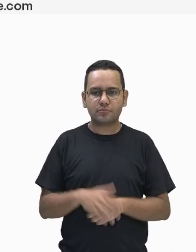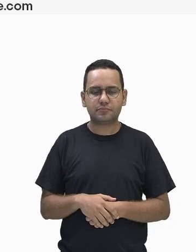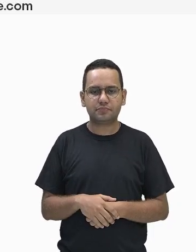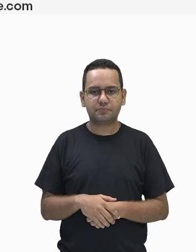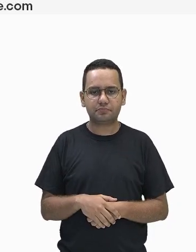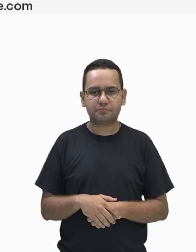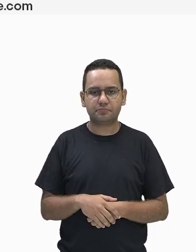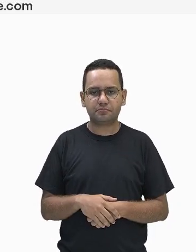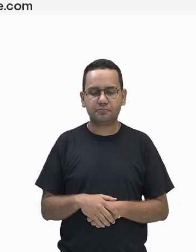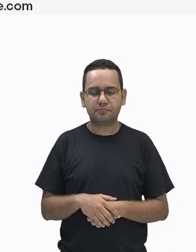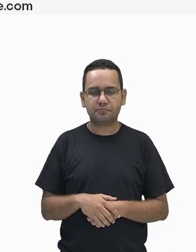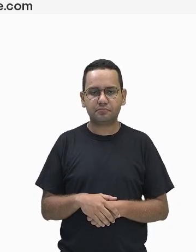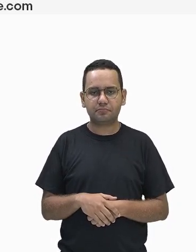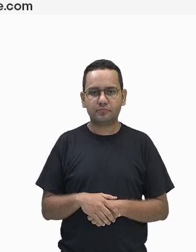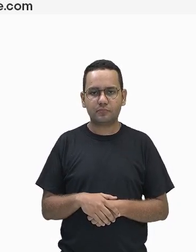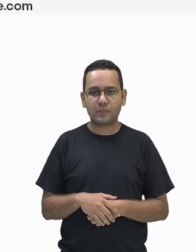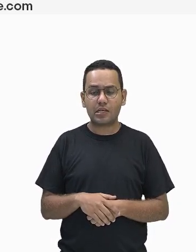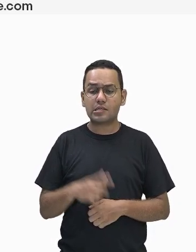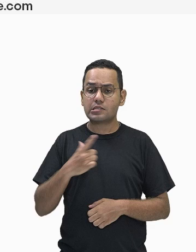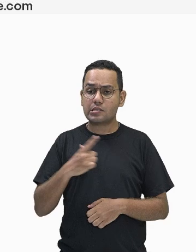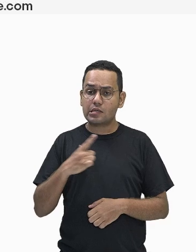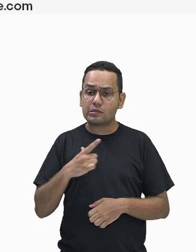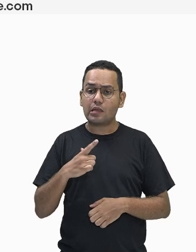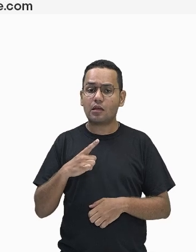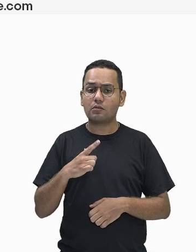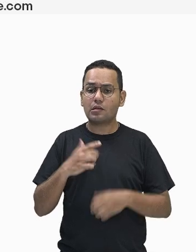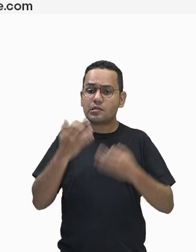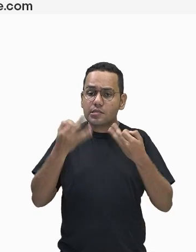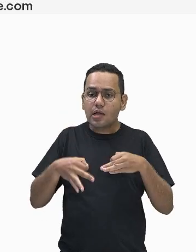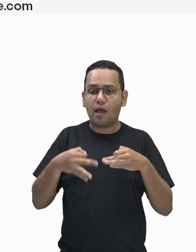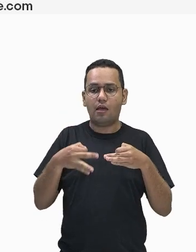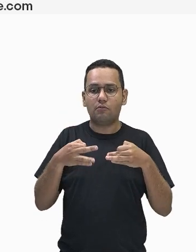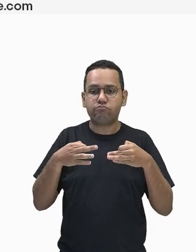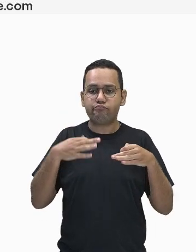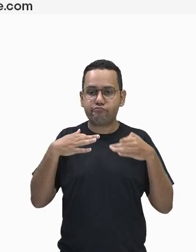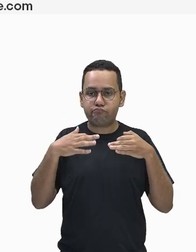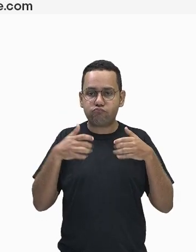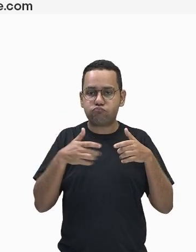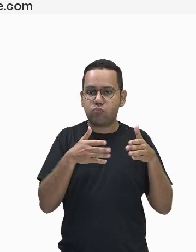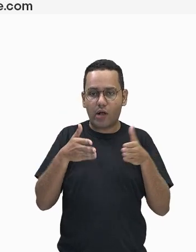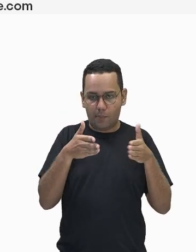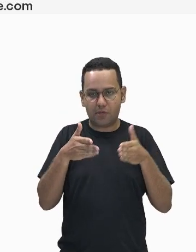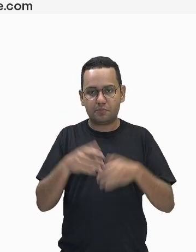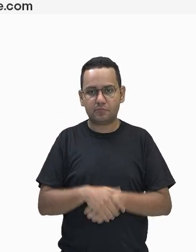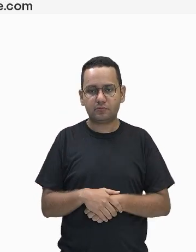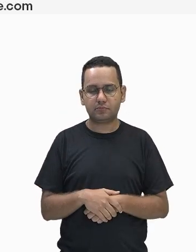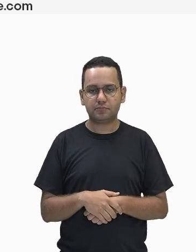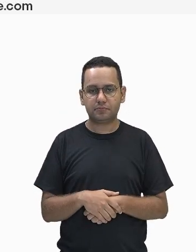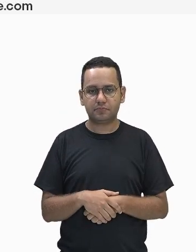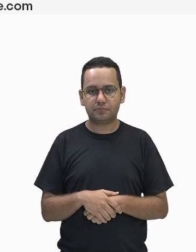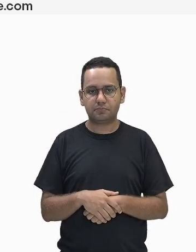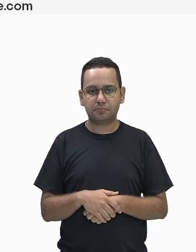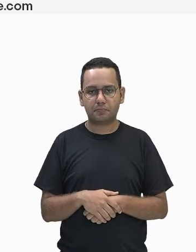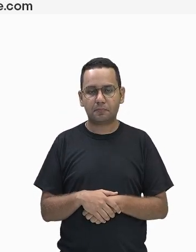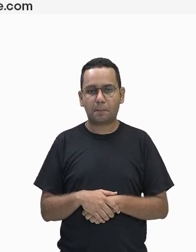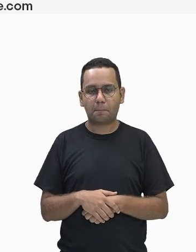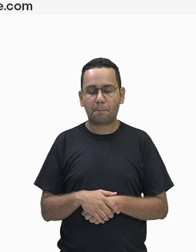De forma que ele se locomova, né, na direção certa.